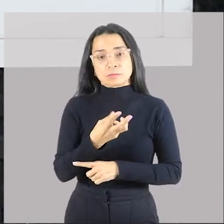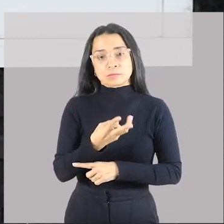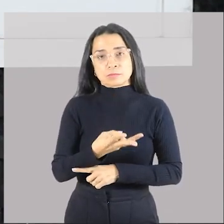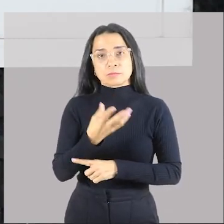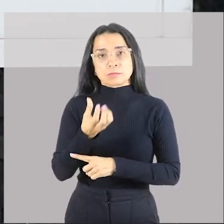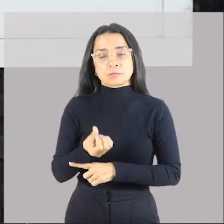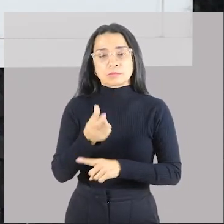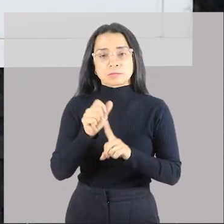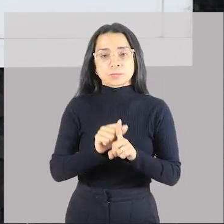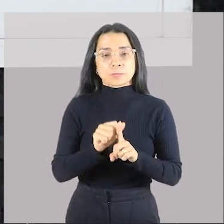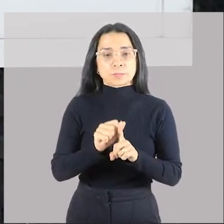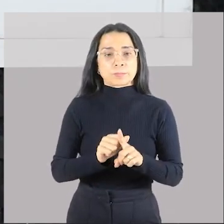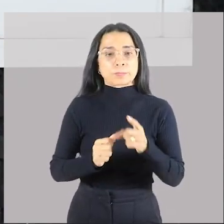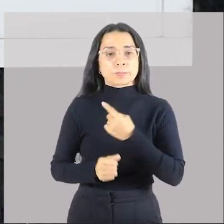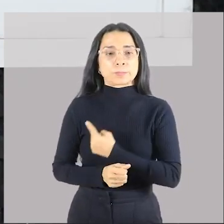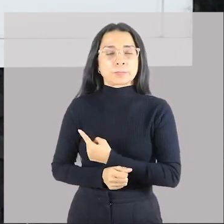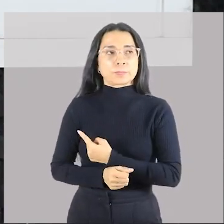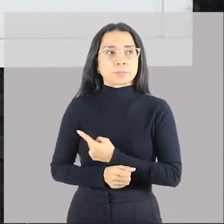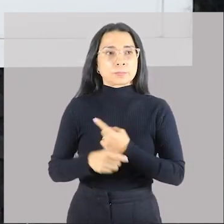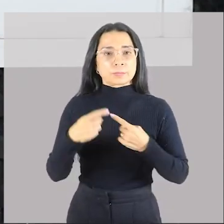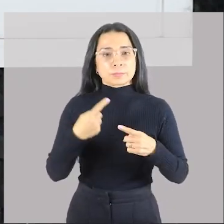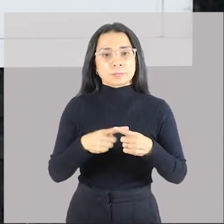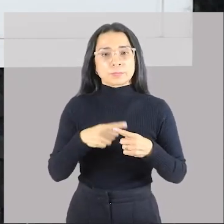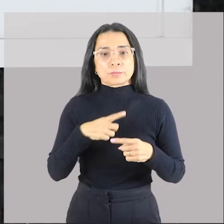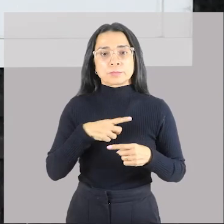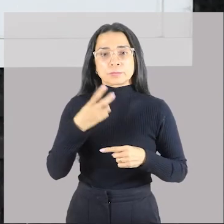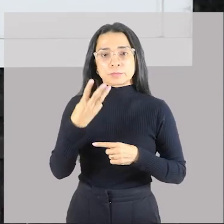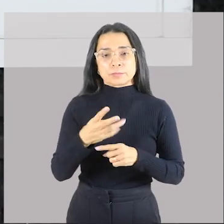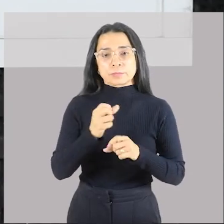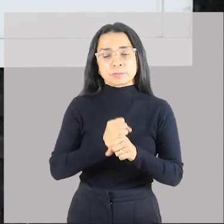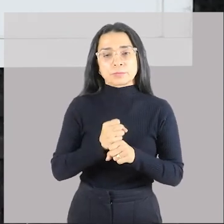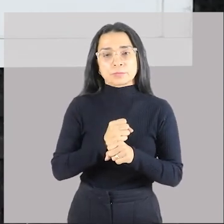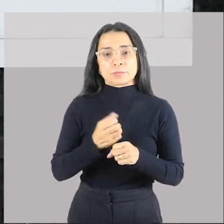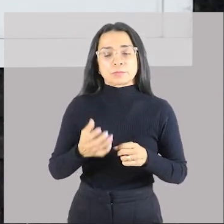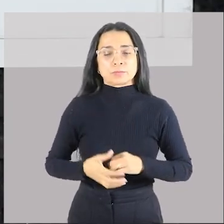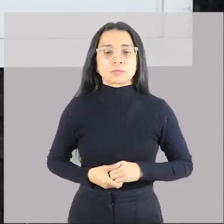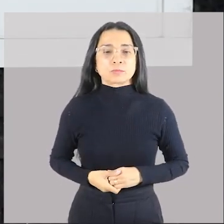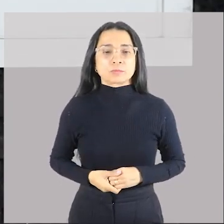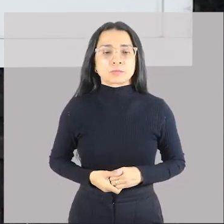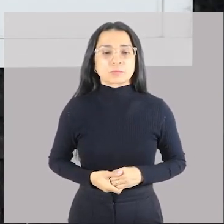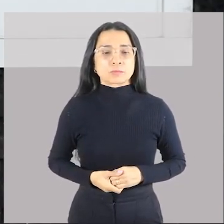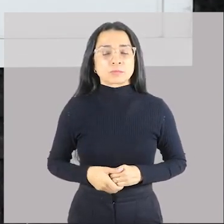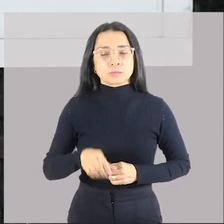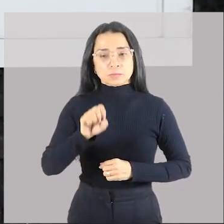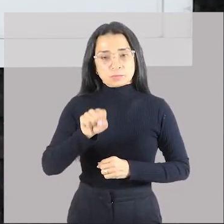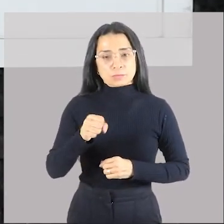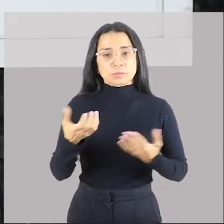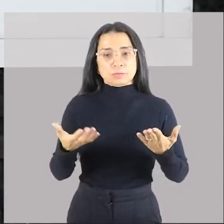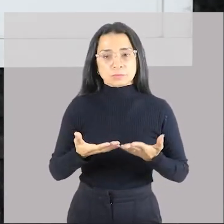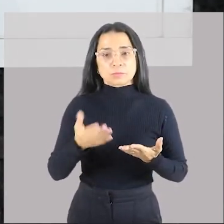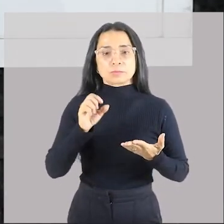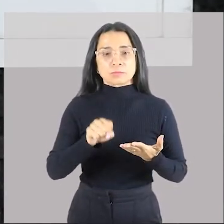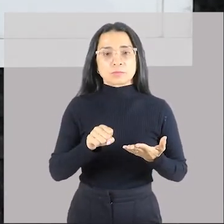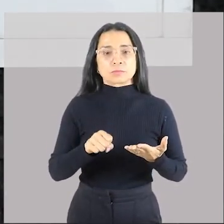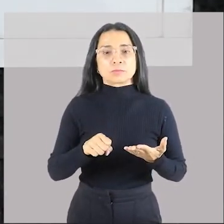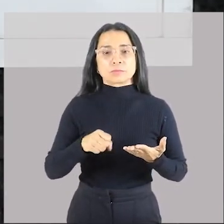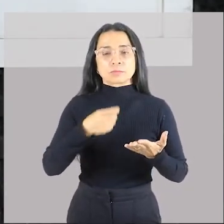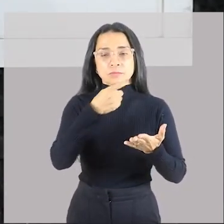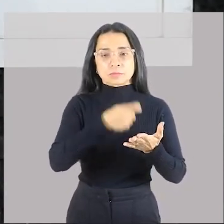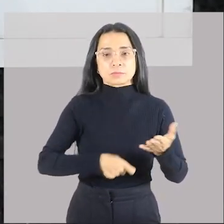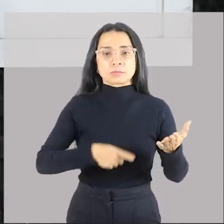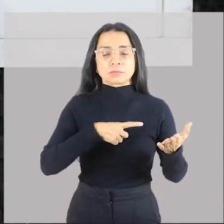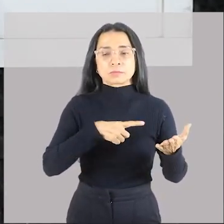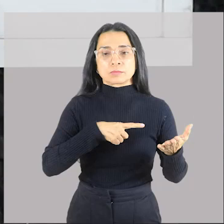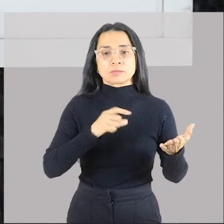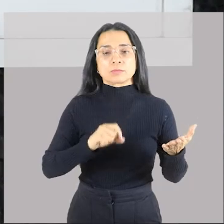meses. Certo? Porque eu tenho 3 anos, cada ano 12 meses. Aí sim, agora sim você tem a taxa e o tempo